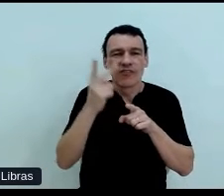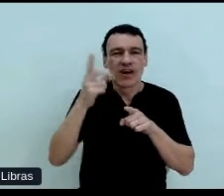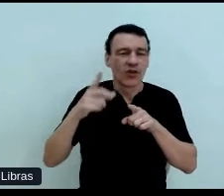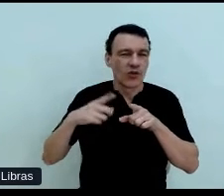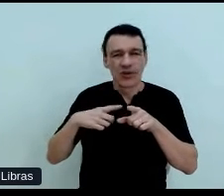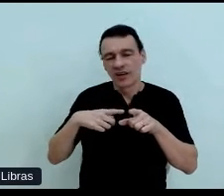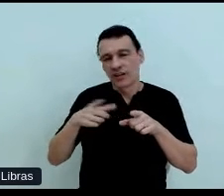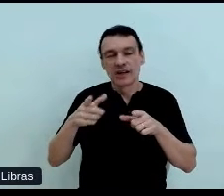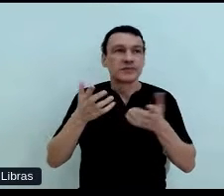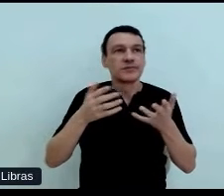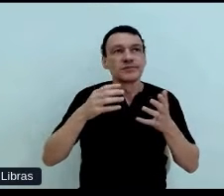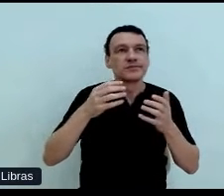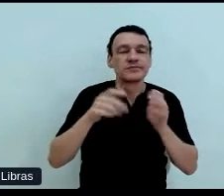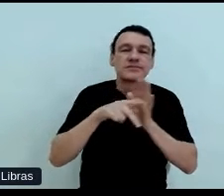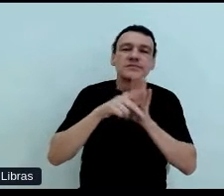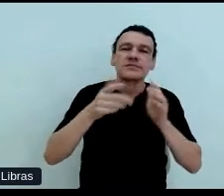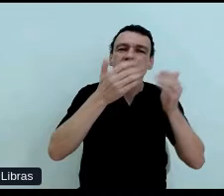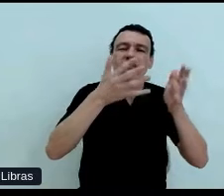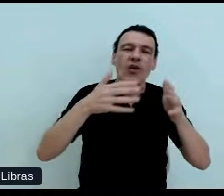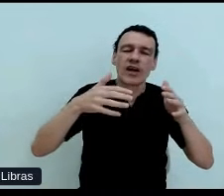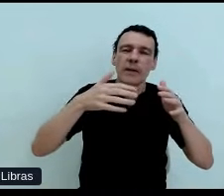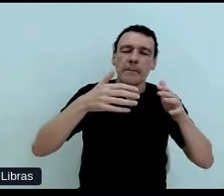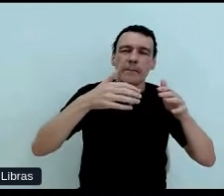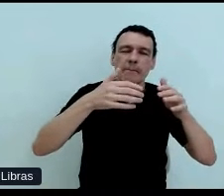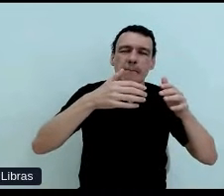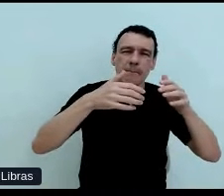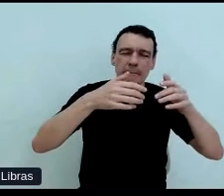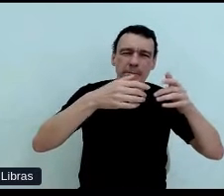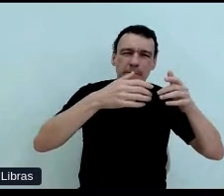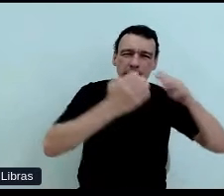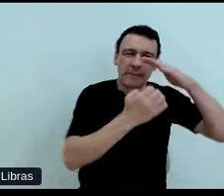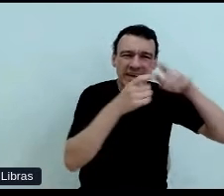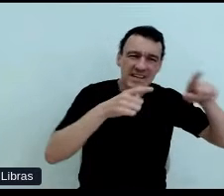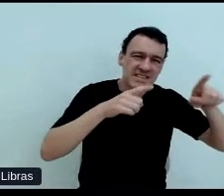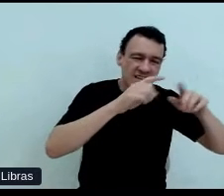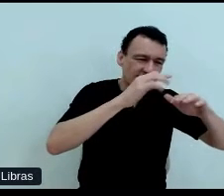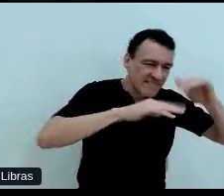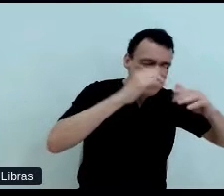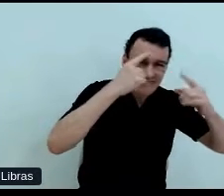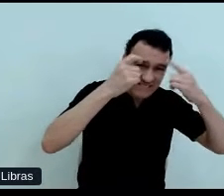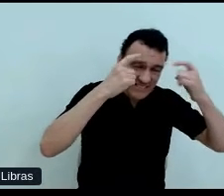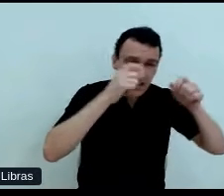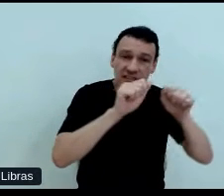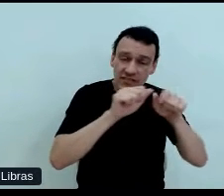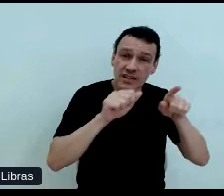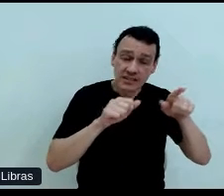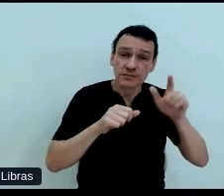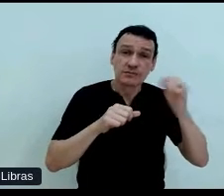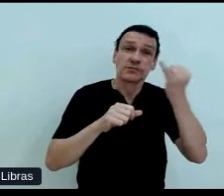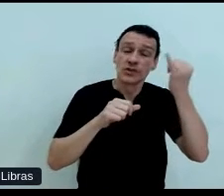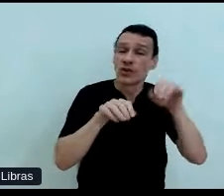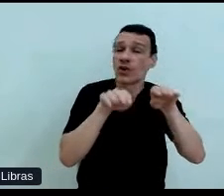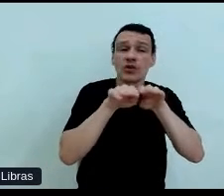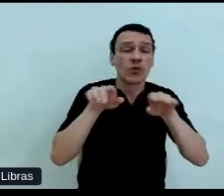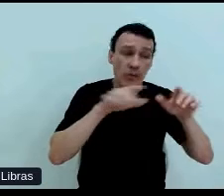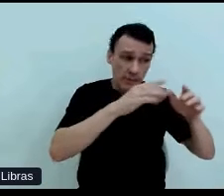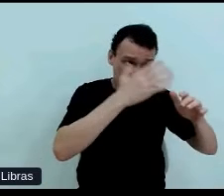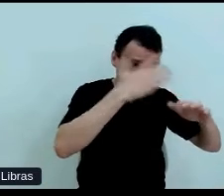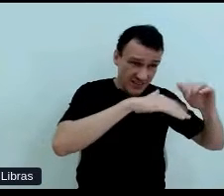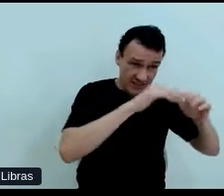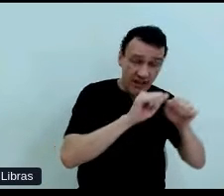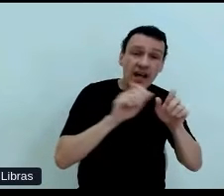preço de mercado mesmo, no que elas produzem, elas são tão valiosas quanto o PIB de determinados